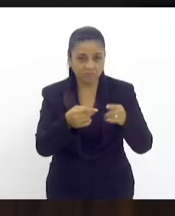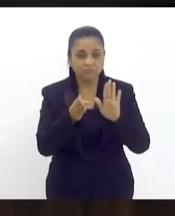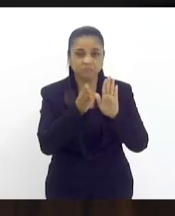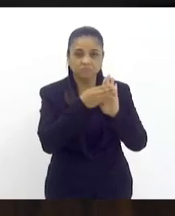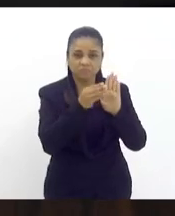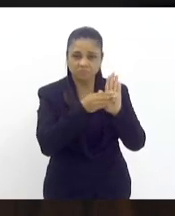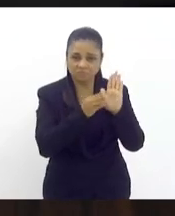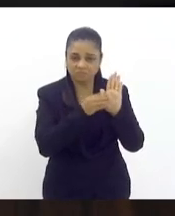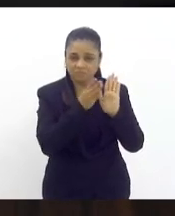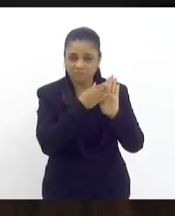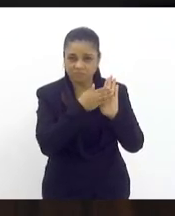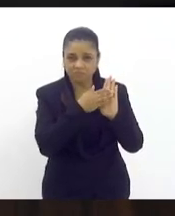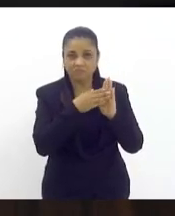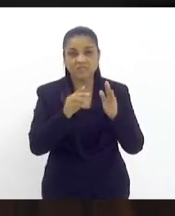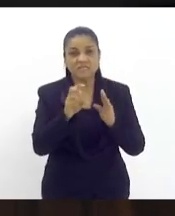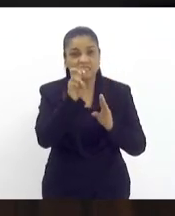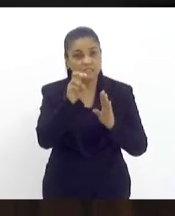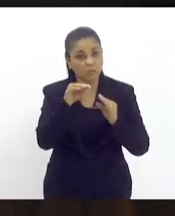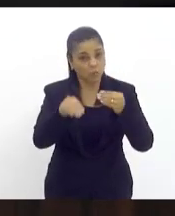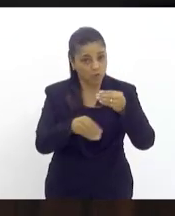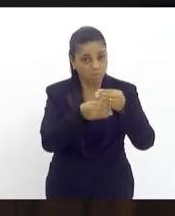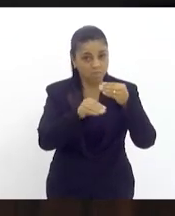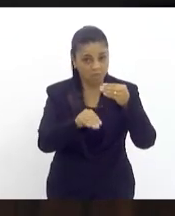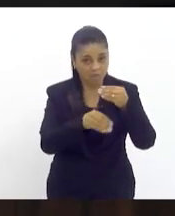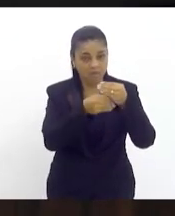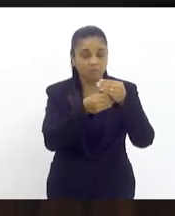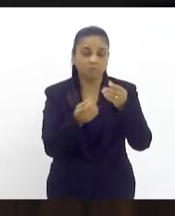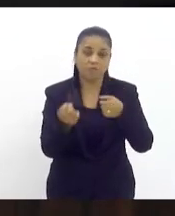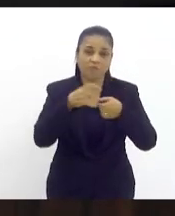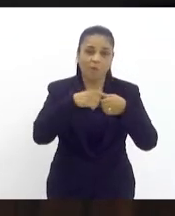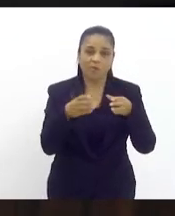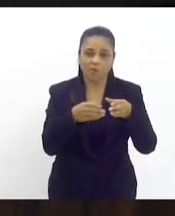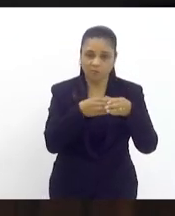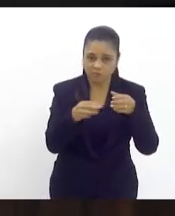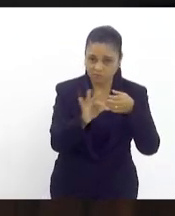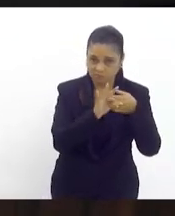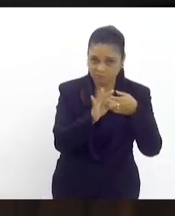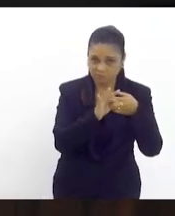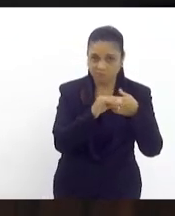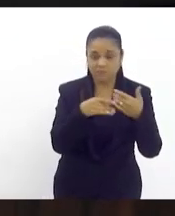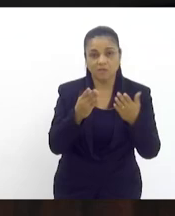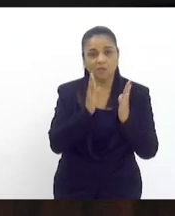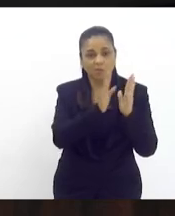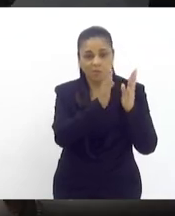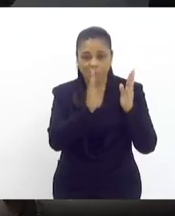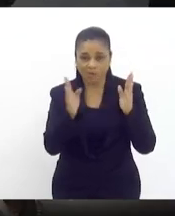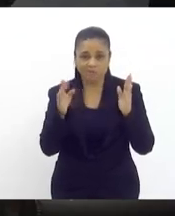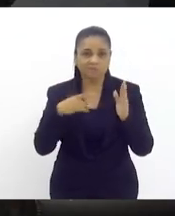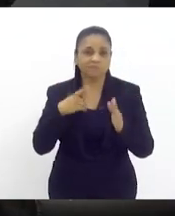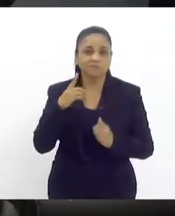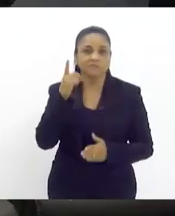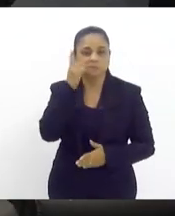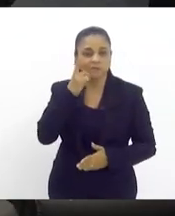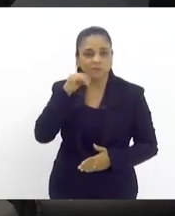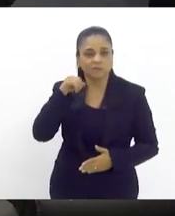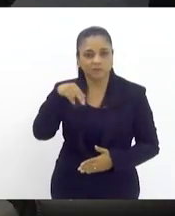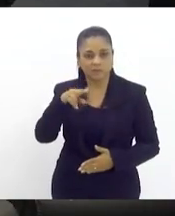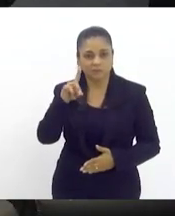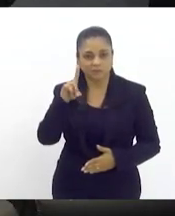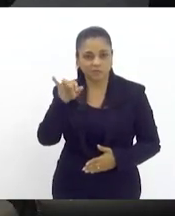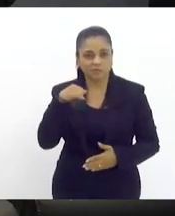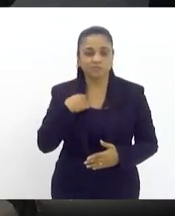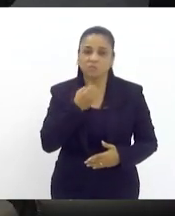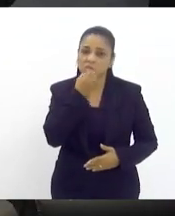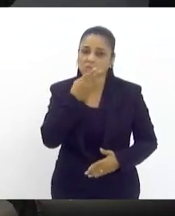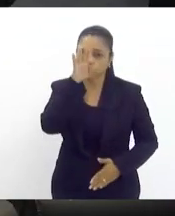recebeu cinco emendas e retorna as comissões temáticas não pela ordem deputada Índia Boa tarde